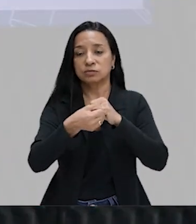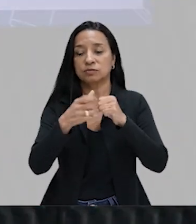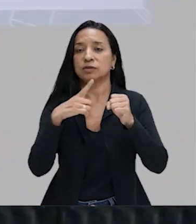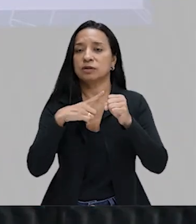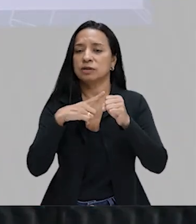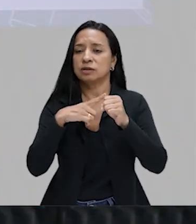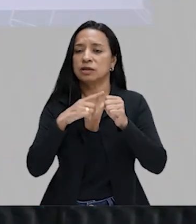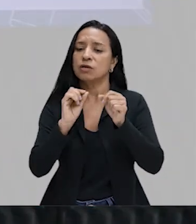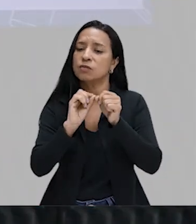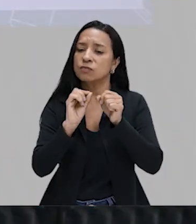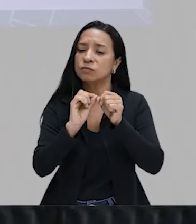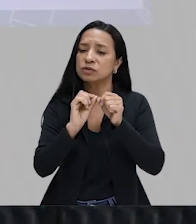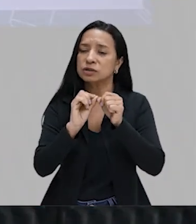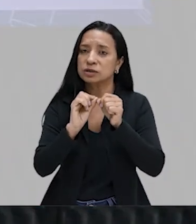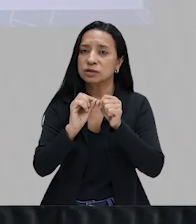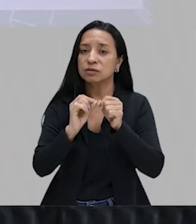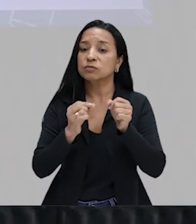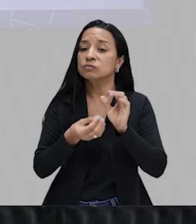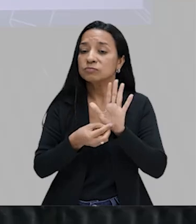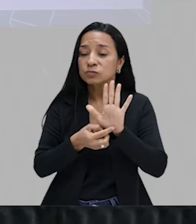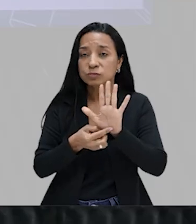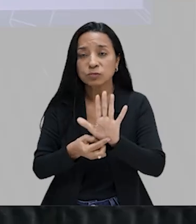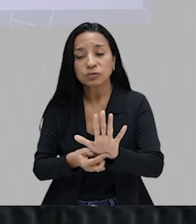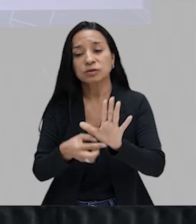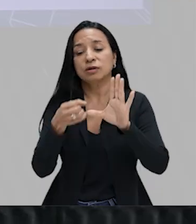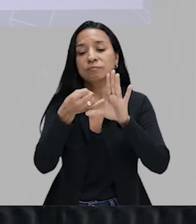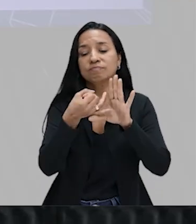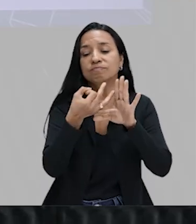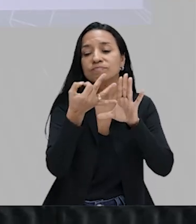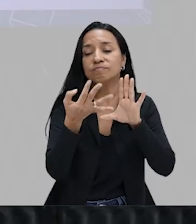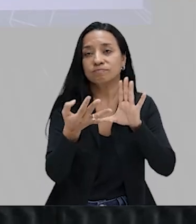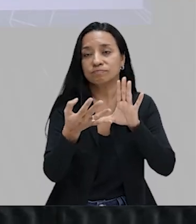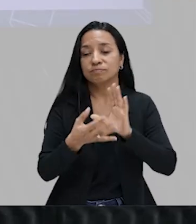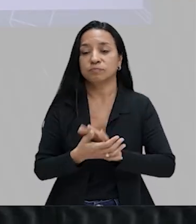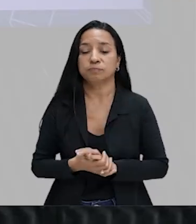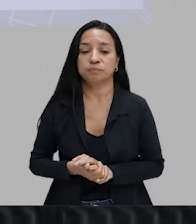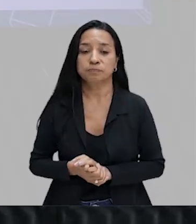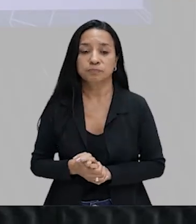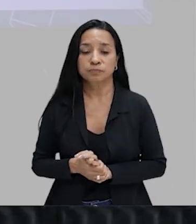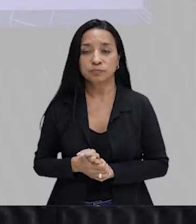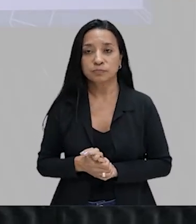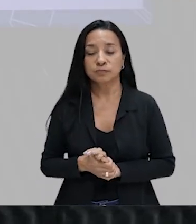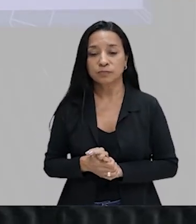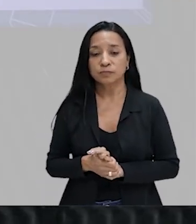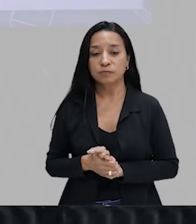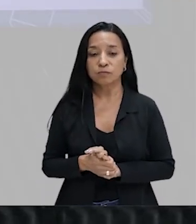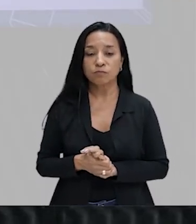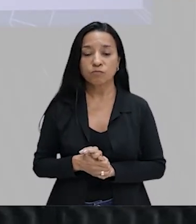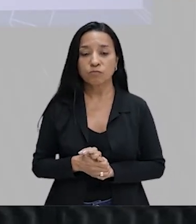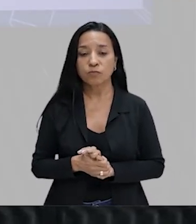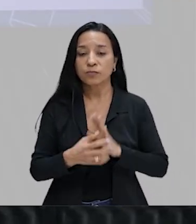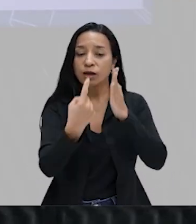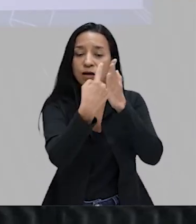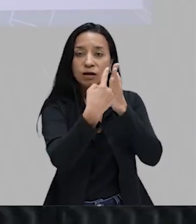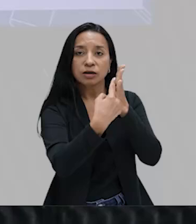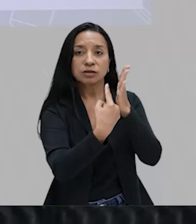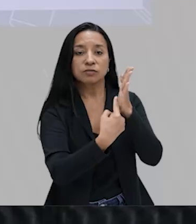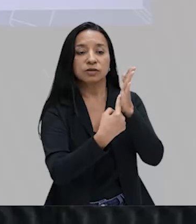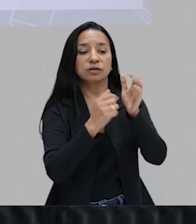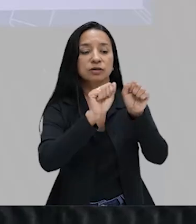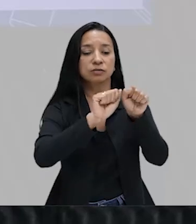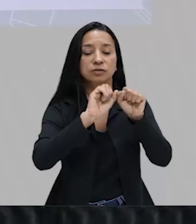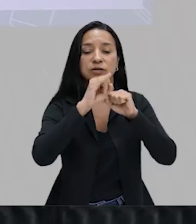mesma função, que é de qualificar e de dar características. A classificação dos